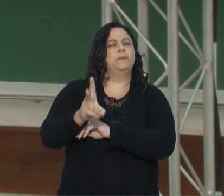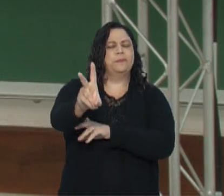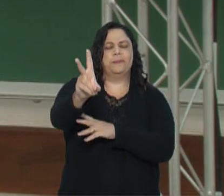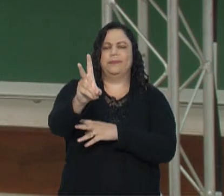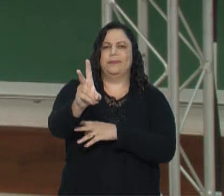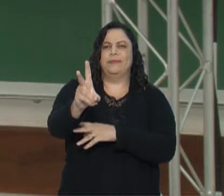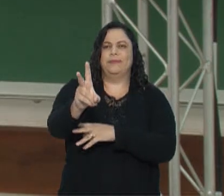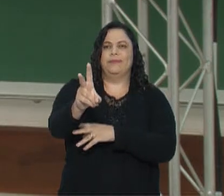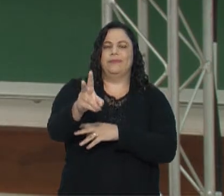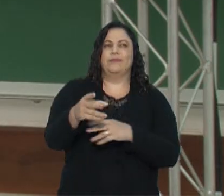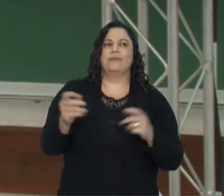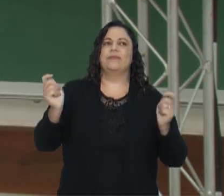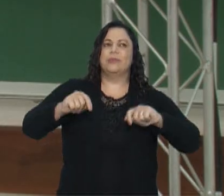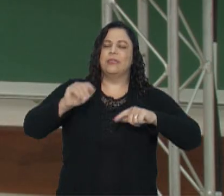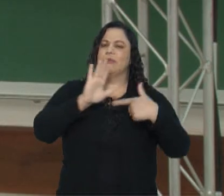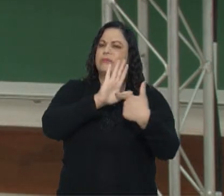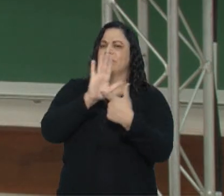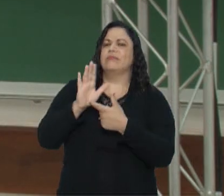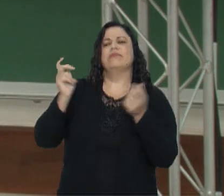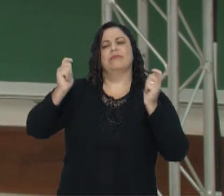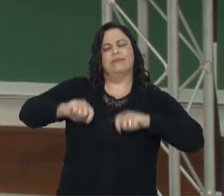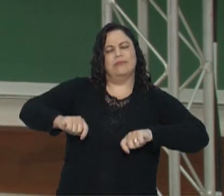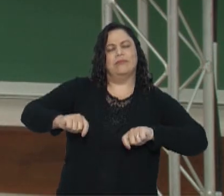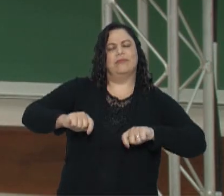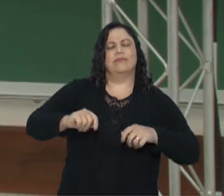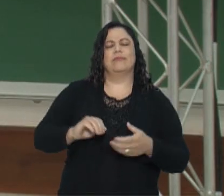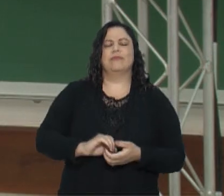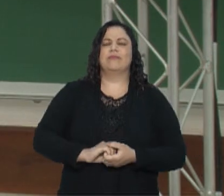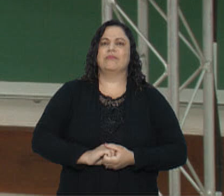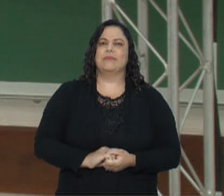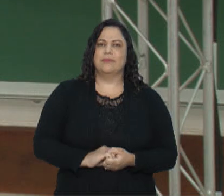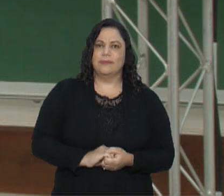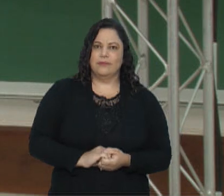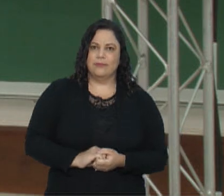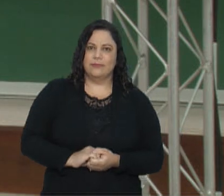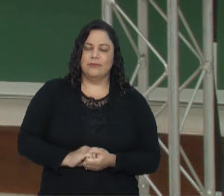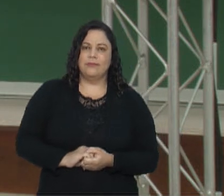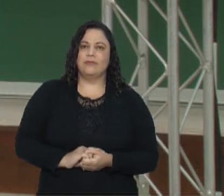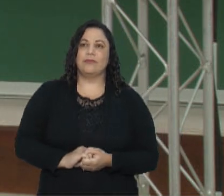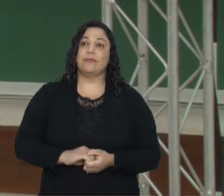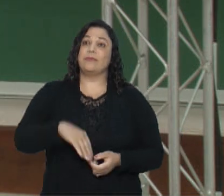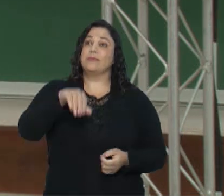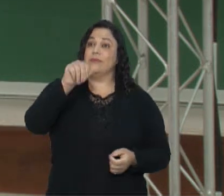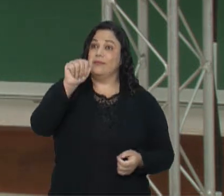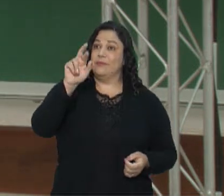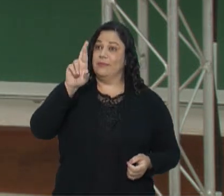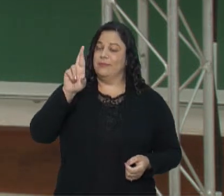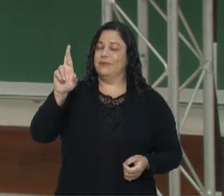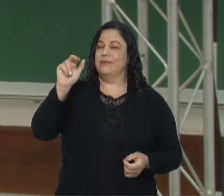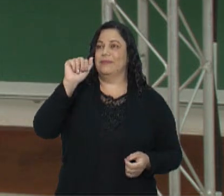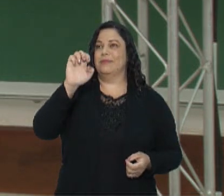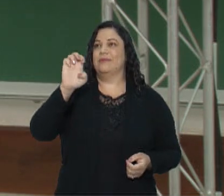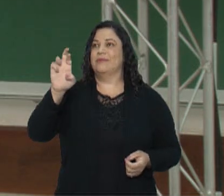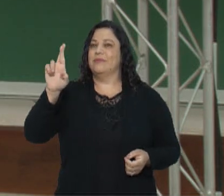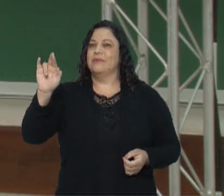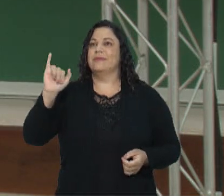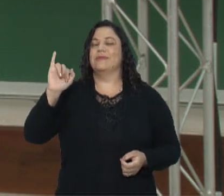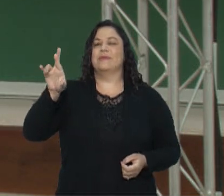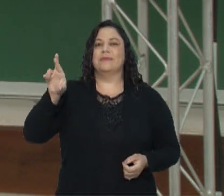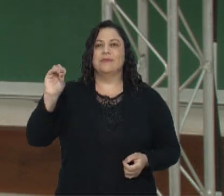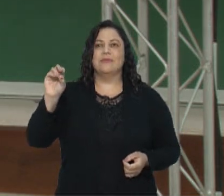não conhecer as formas verbais do verbo, ok? Ar, er, ir, or, primeira, segunda